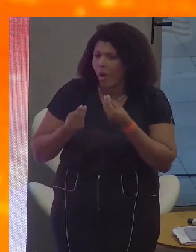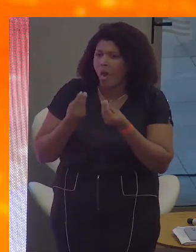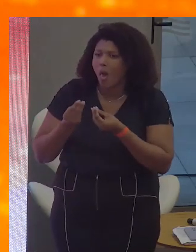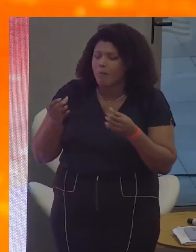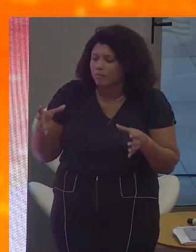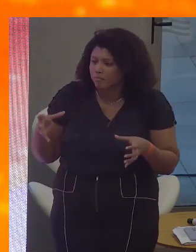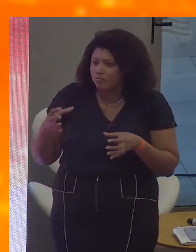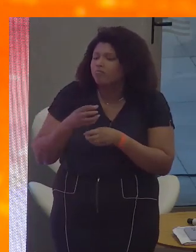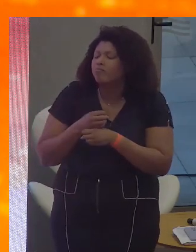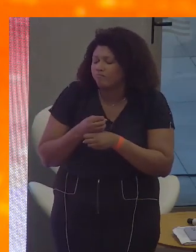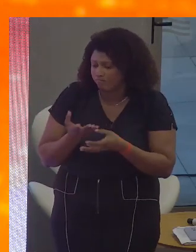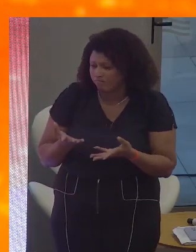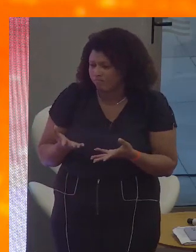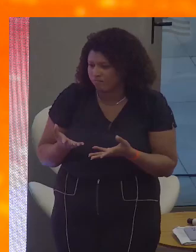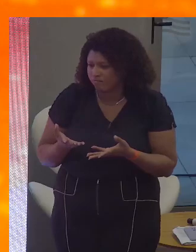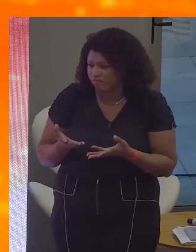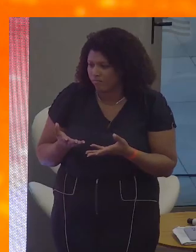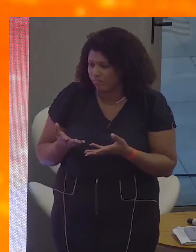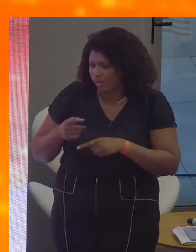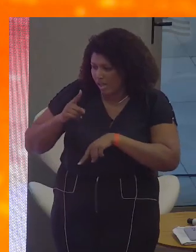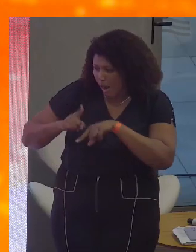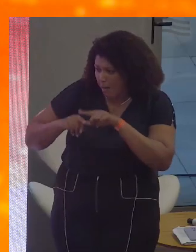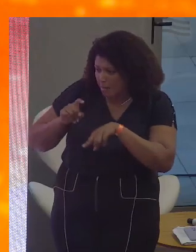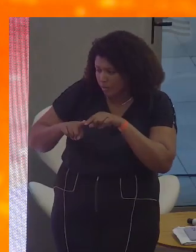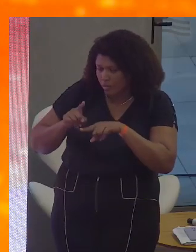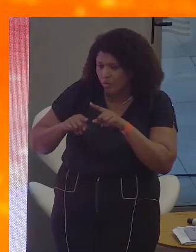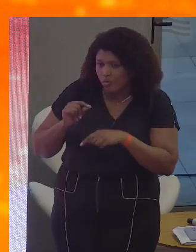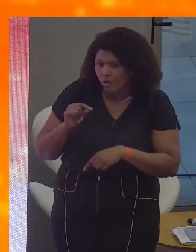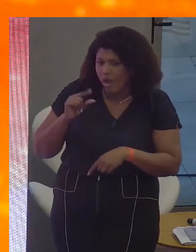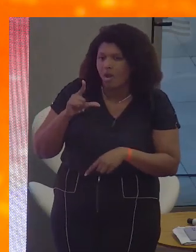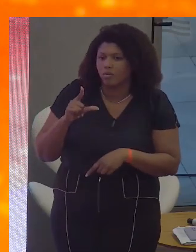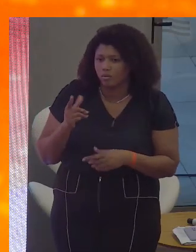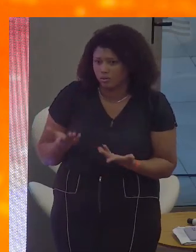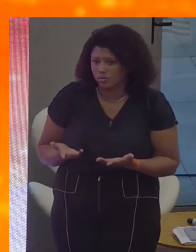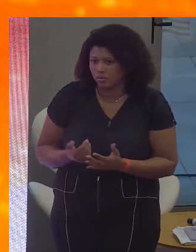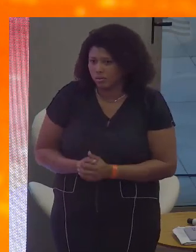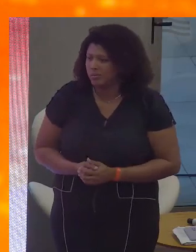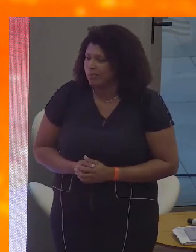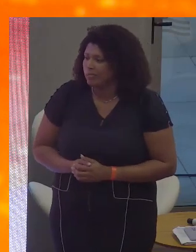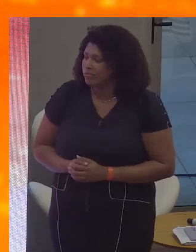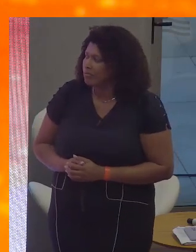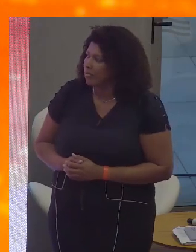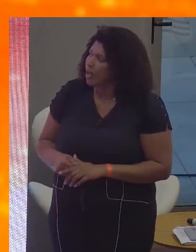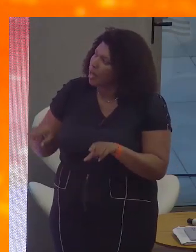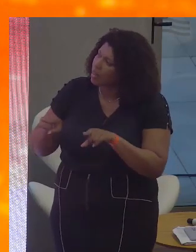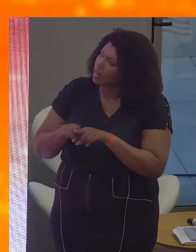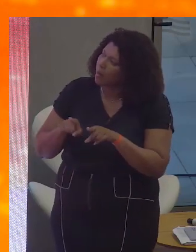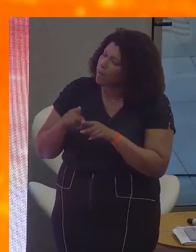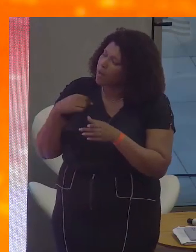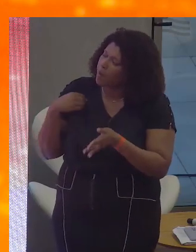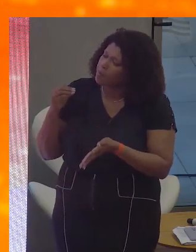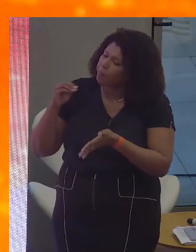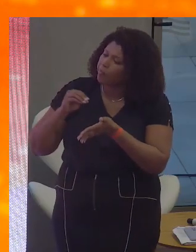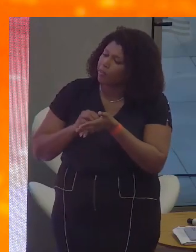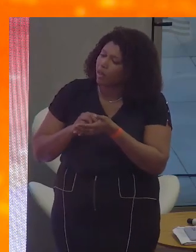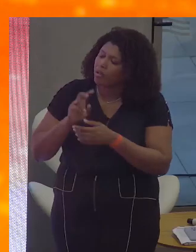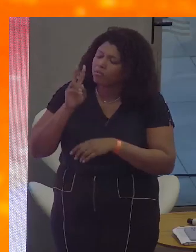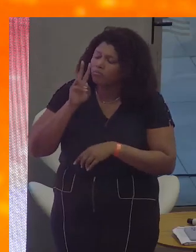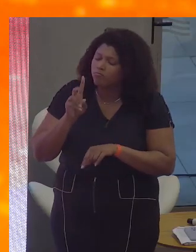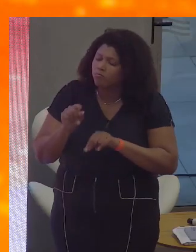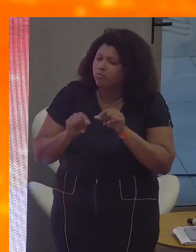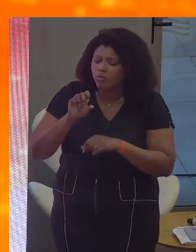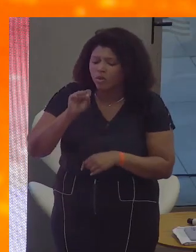Para cognição, suplemento alimentar, produto para autoconsumo. E eu ressaltei aqui o Withania sonífera. É